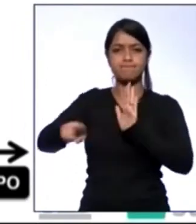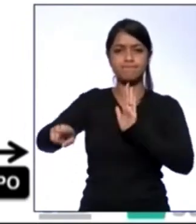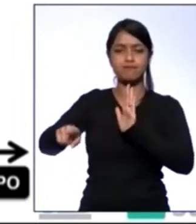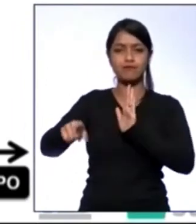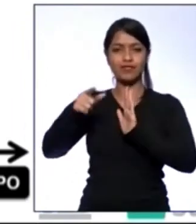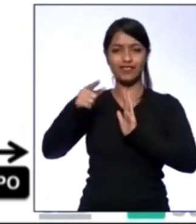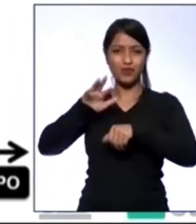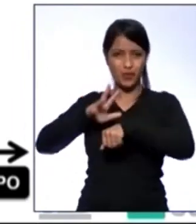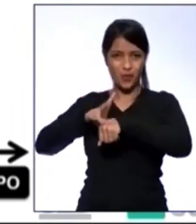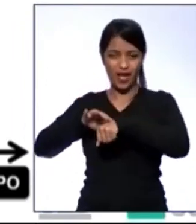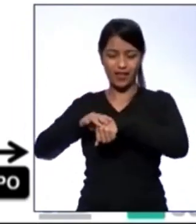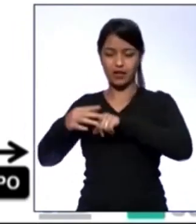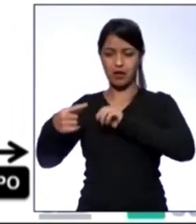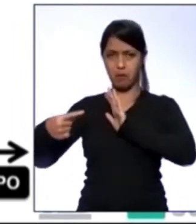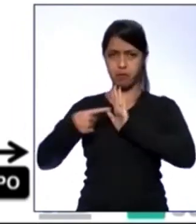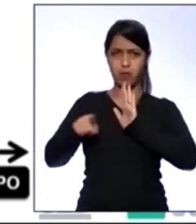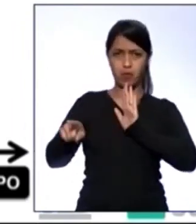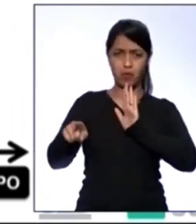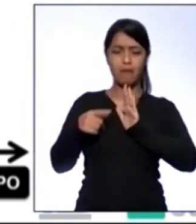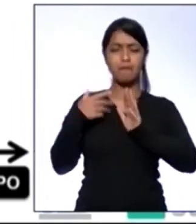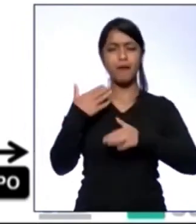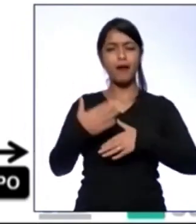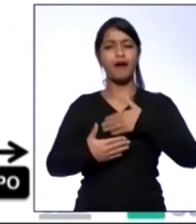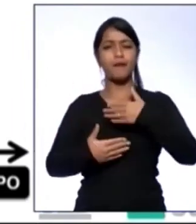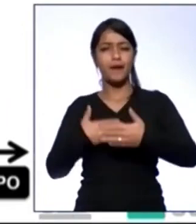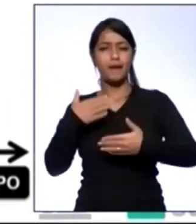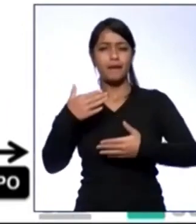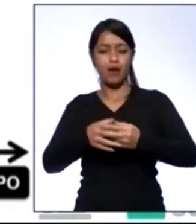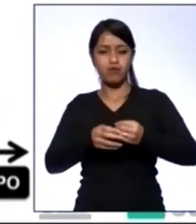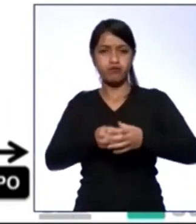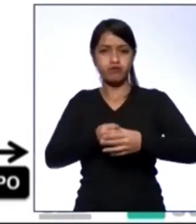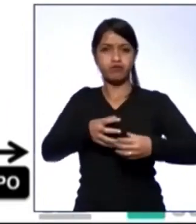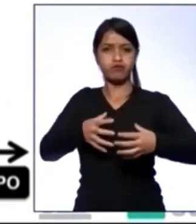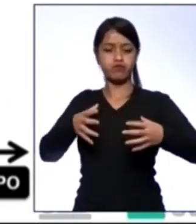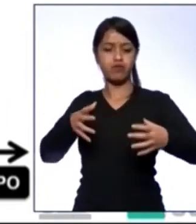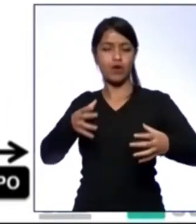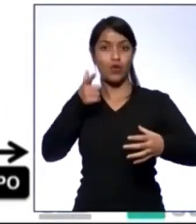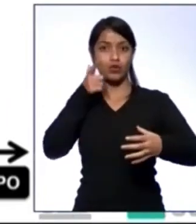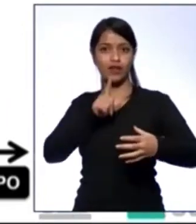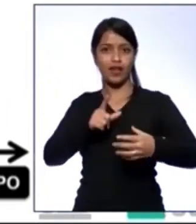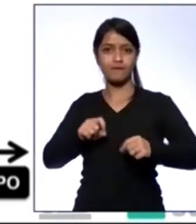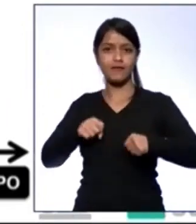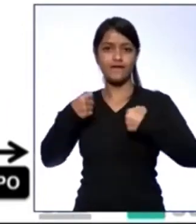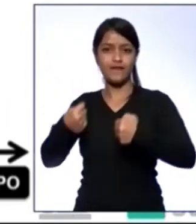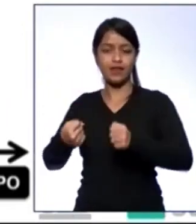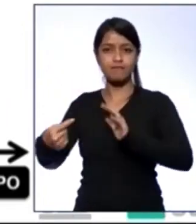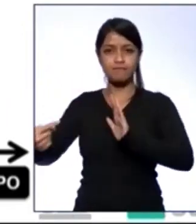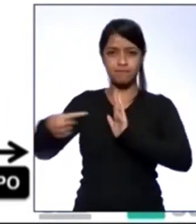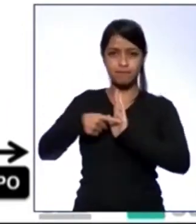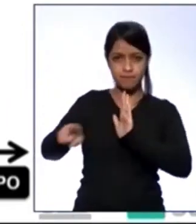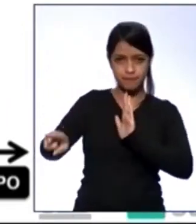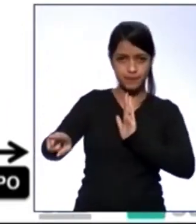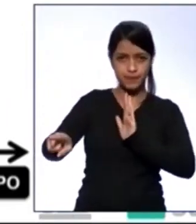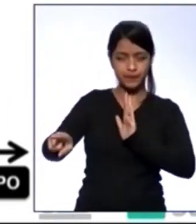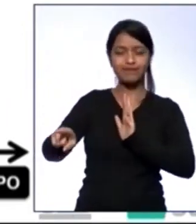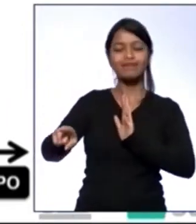doença, então até meu corpo ter uma quantidade grande de anticorpos capaz de